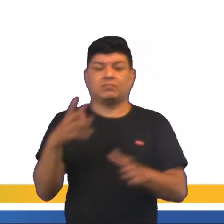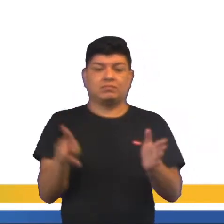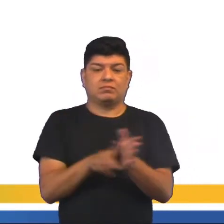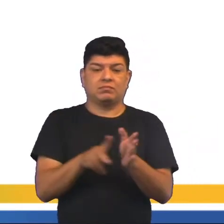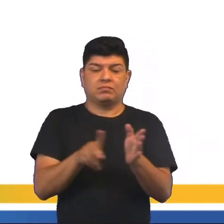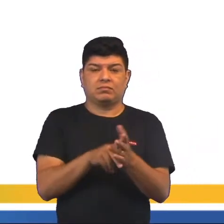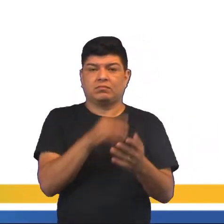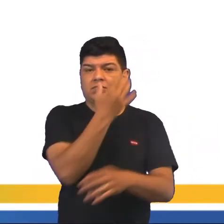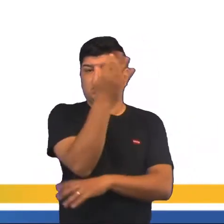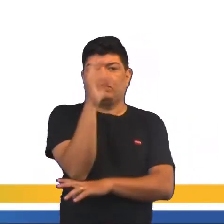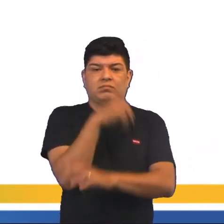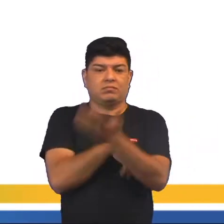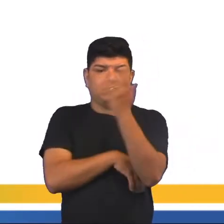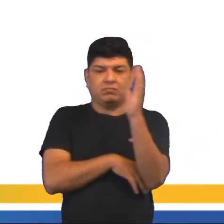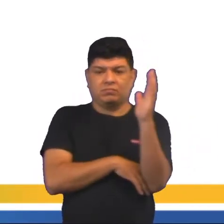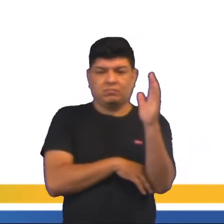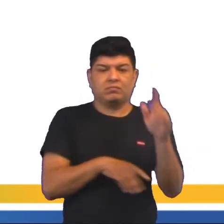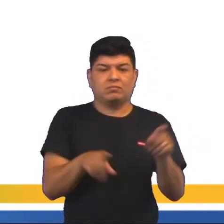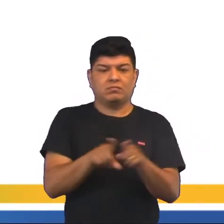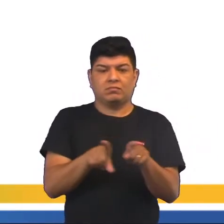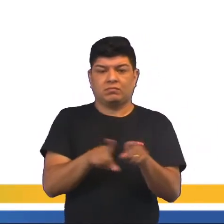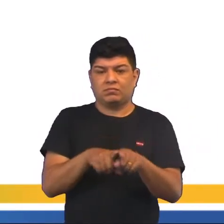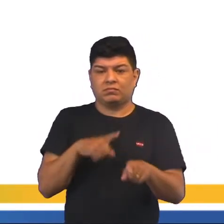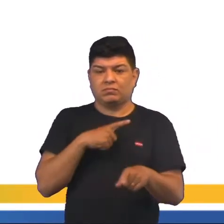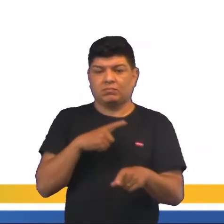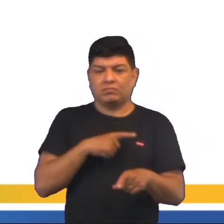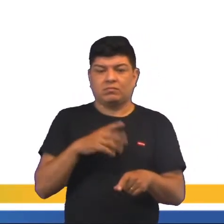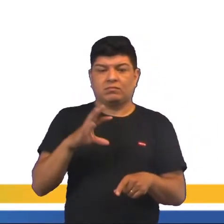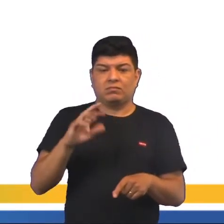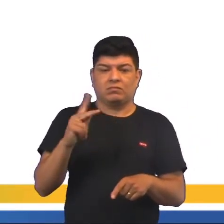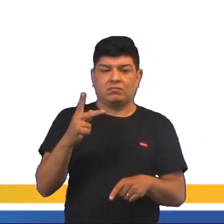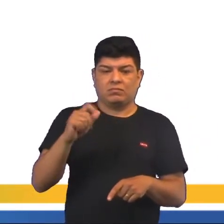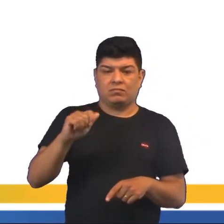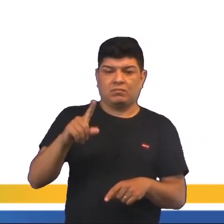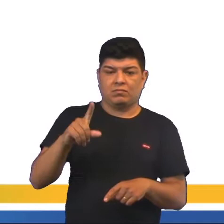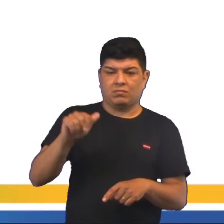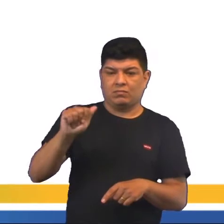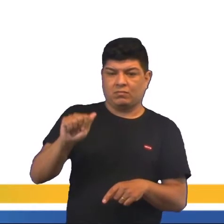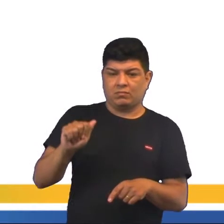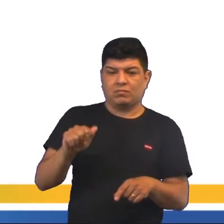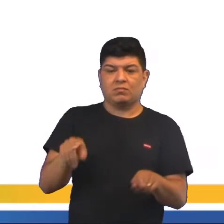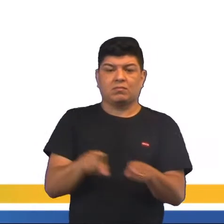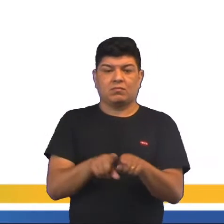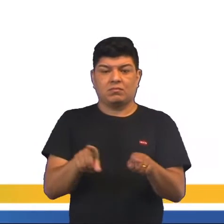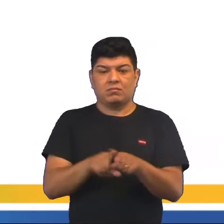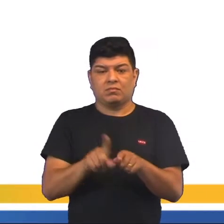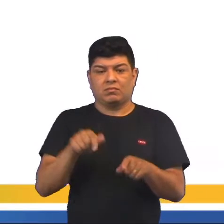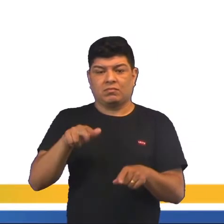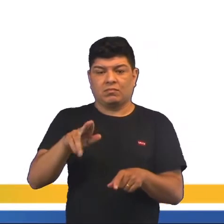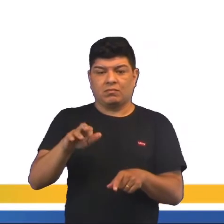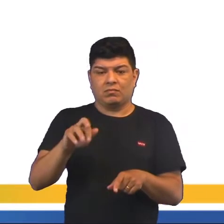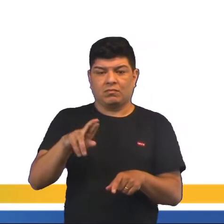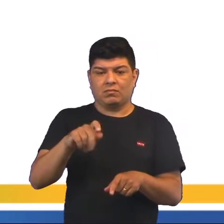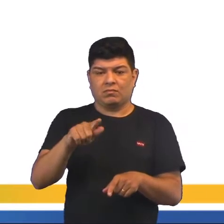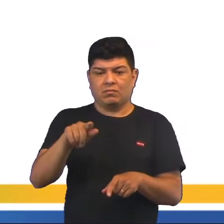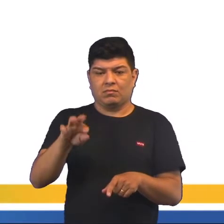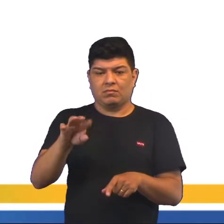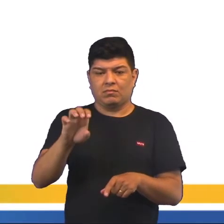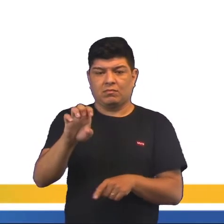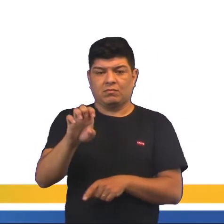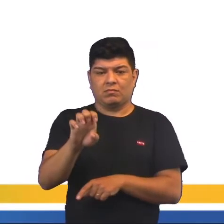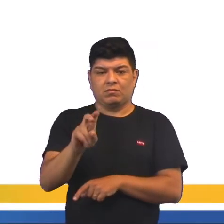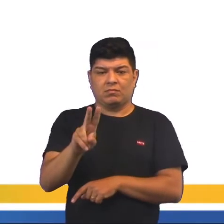própria vegetação de cerrado e é constituída de chapada ou chapadões, como a Chapada dos Guimarães e dos